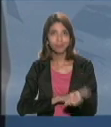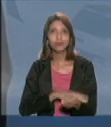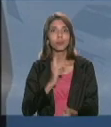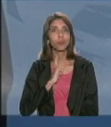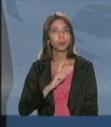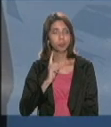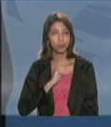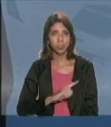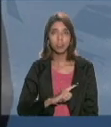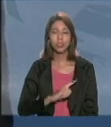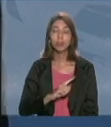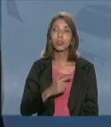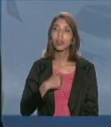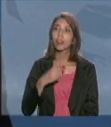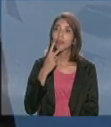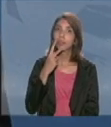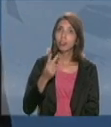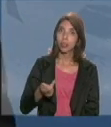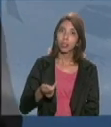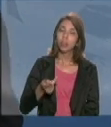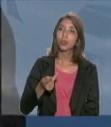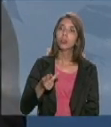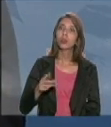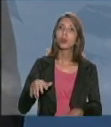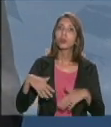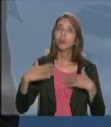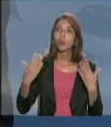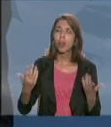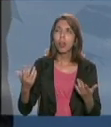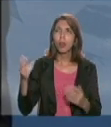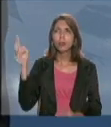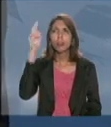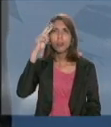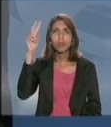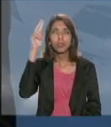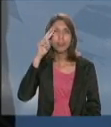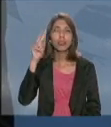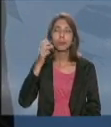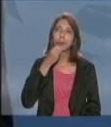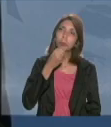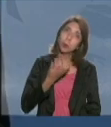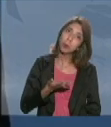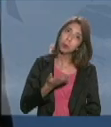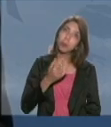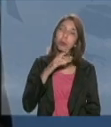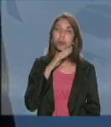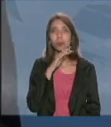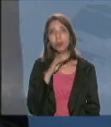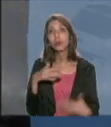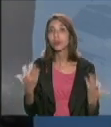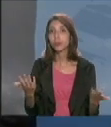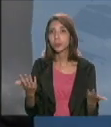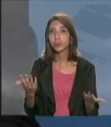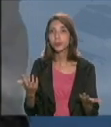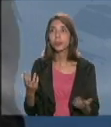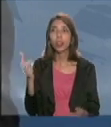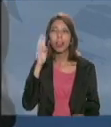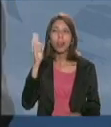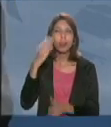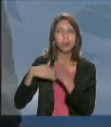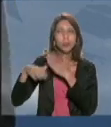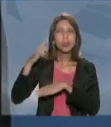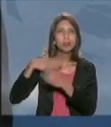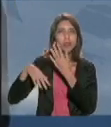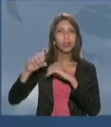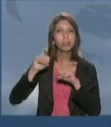certeza. Eu digo para o senhor, pergunto, quais as recordações, as boas, as más, as recordações que